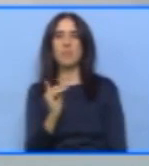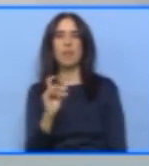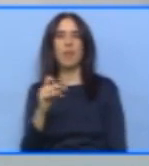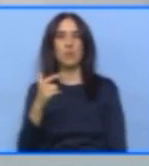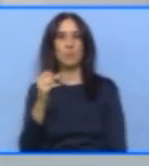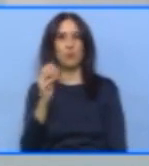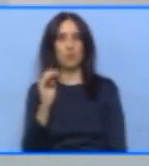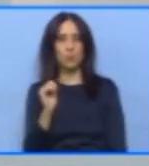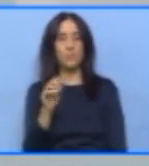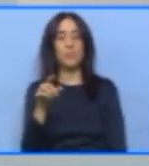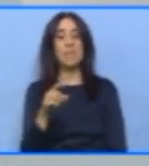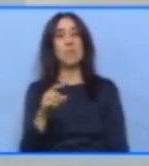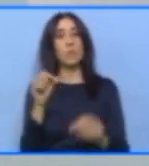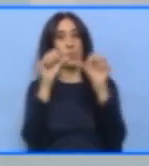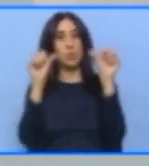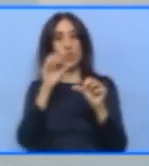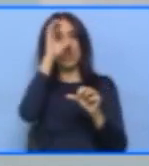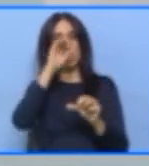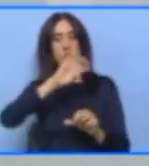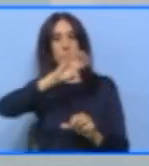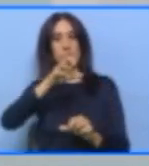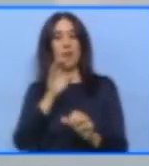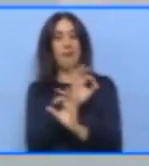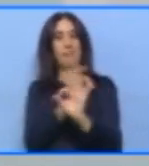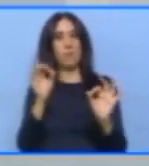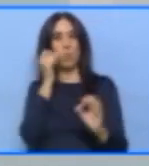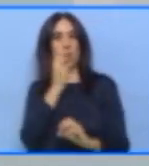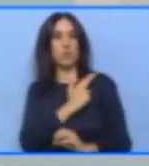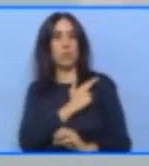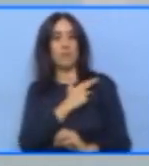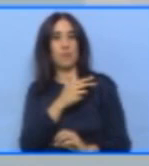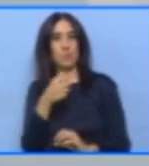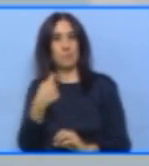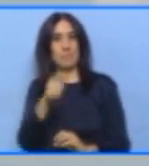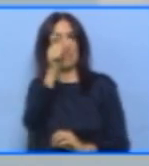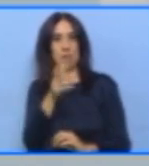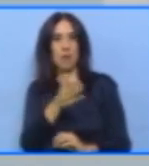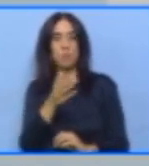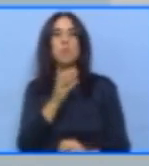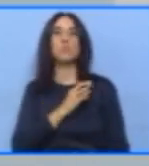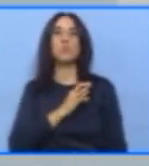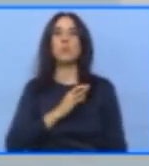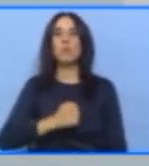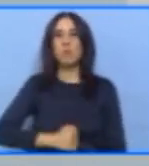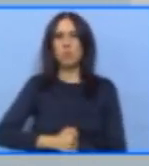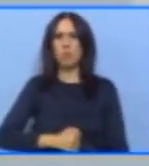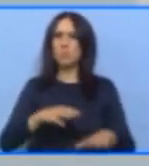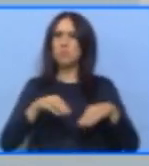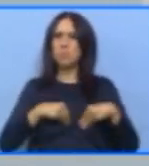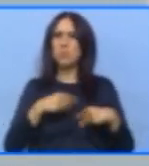de protocolo do presidente da República naquela altura era um senhor católico